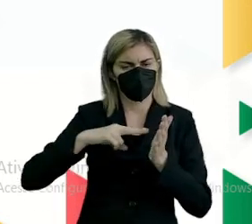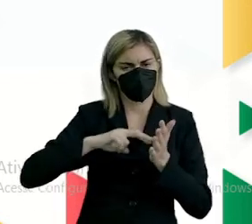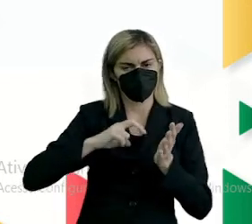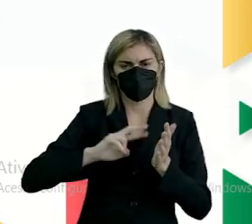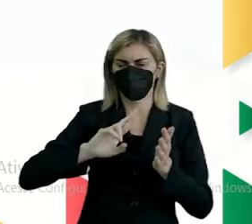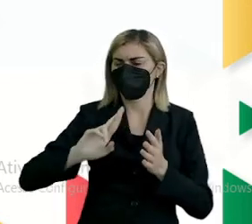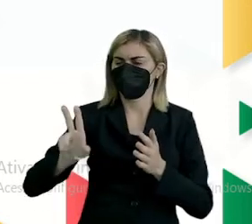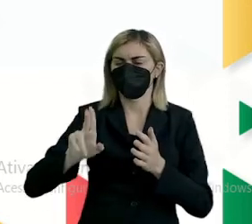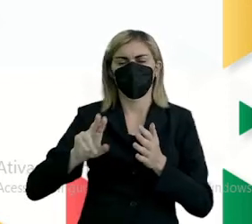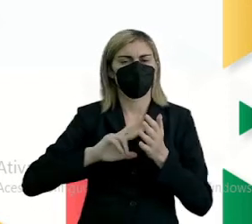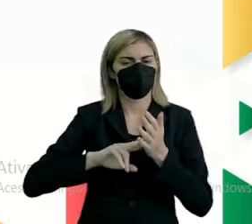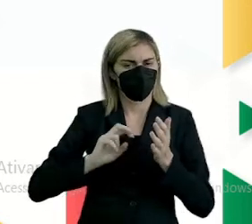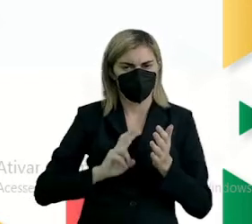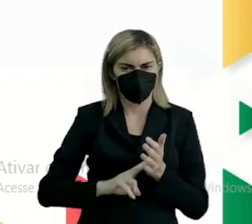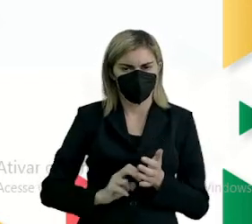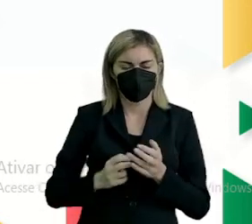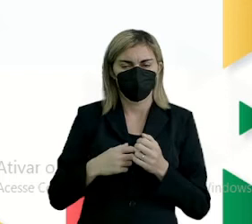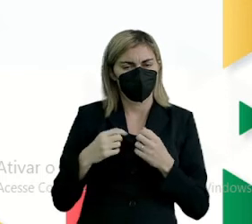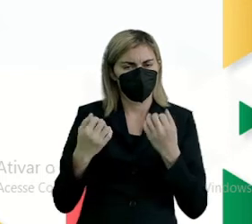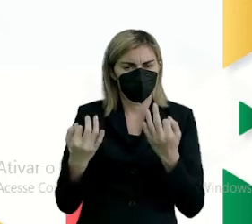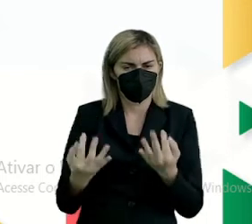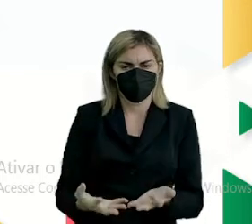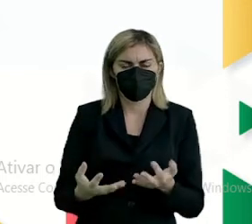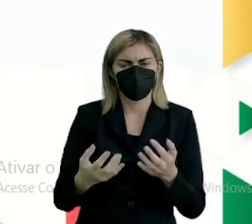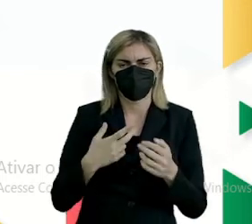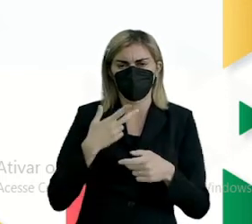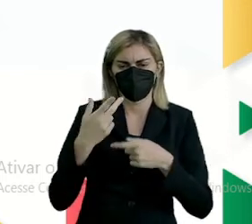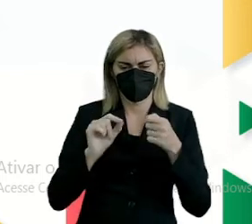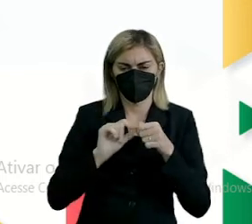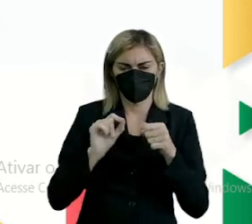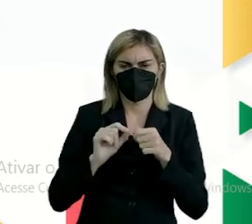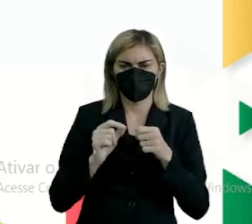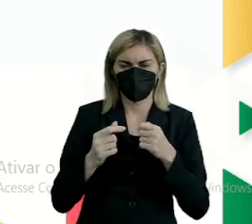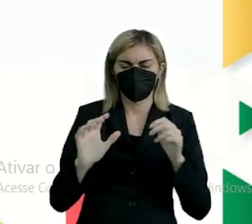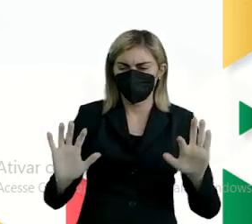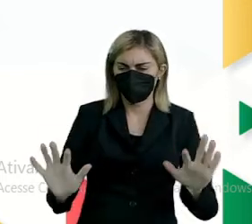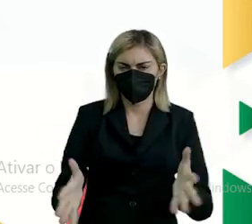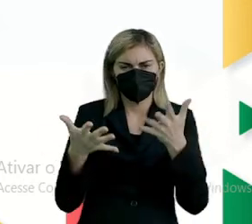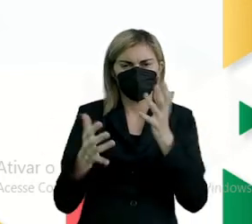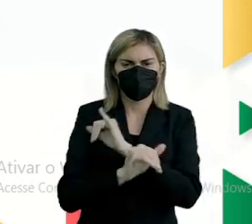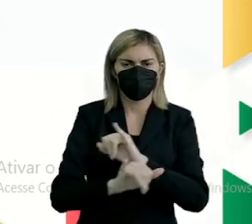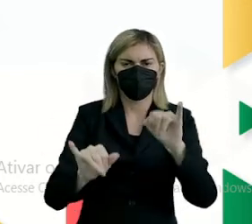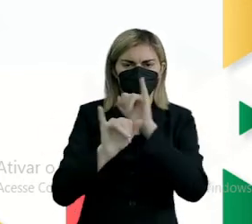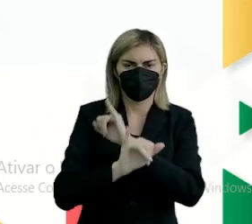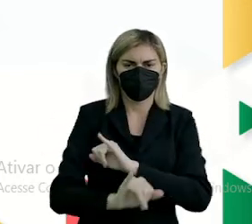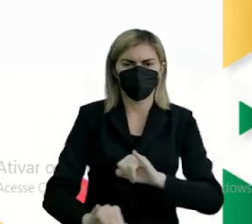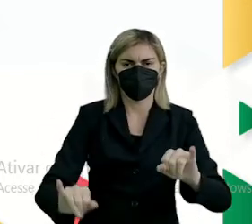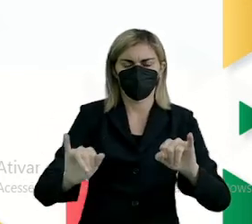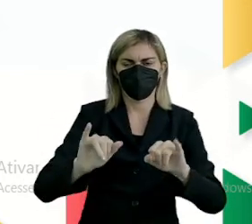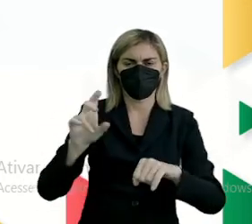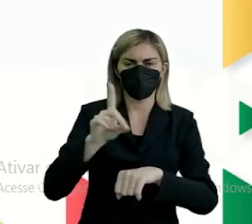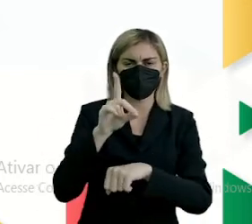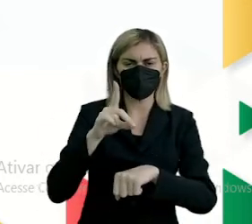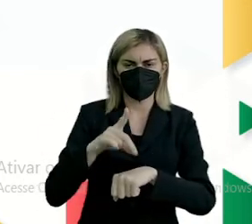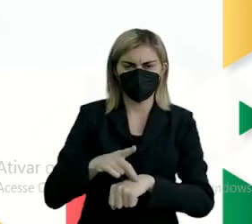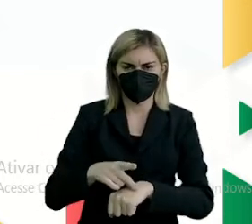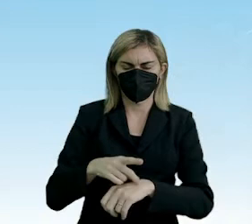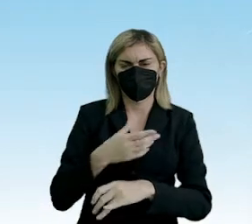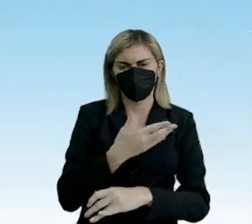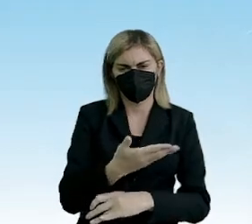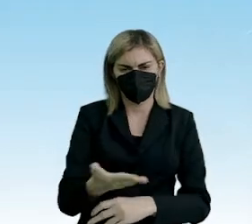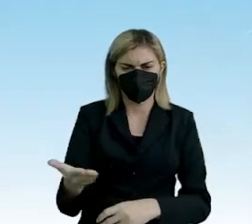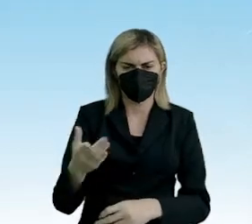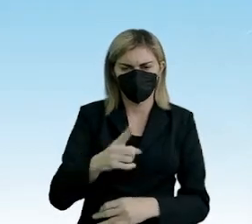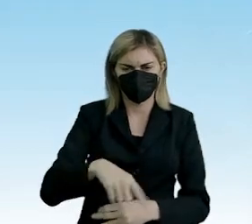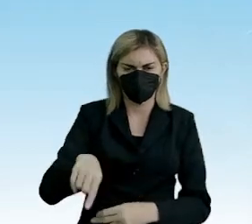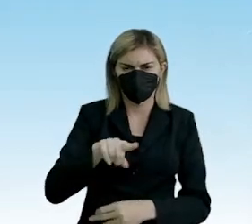não verbal. Eles estão justamente fazendo o quê? É a questão de uma campanha contra a dengue. E é isso aí que